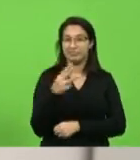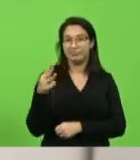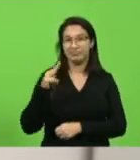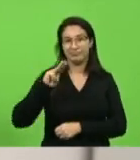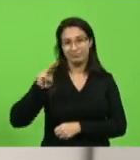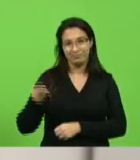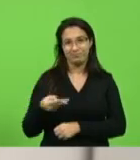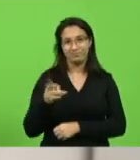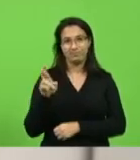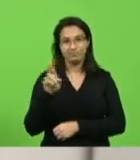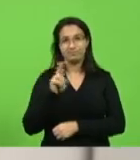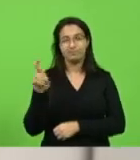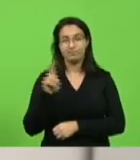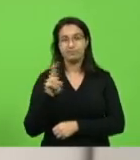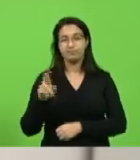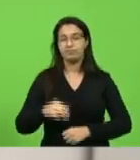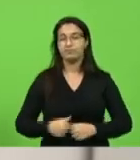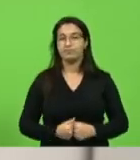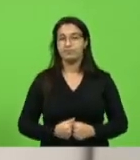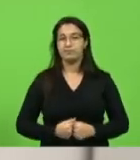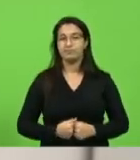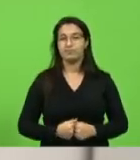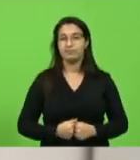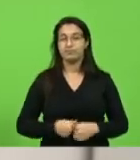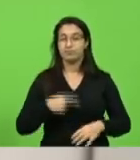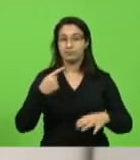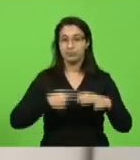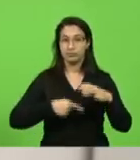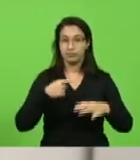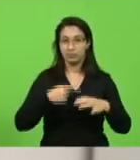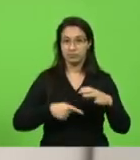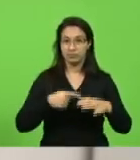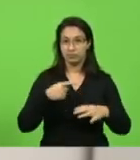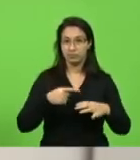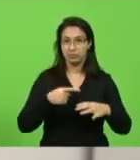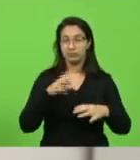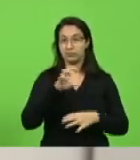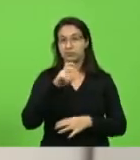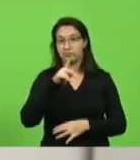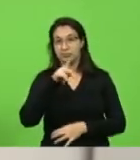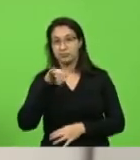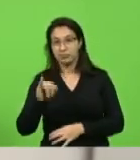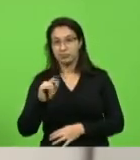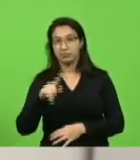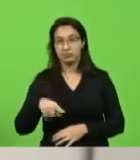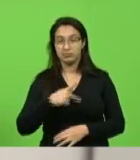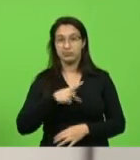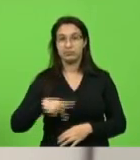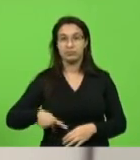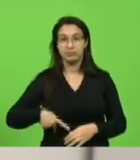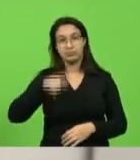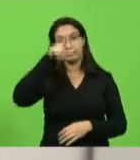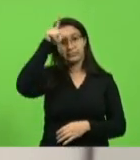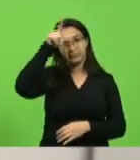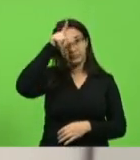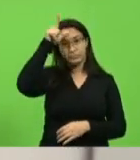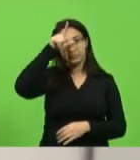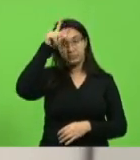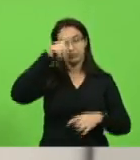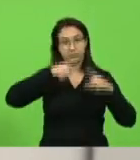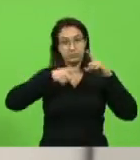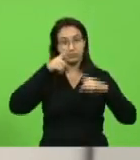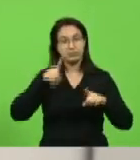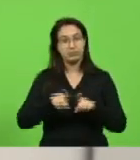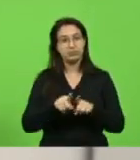reais. A Comissão Parlamentar de Inquérito foi presidida pelo deputado Sargento Lima, sendo vice-presidente